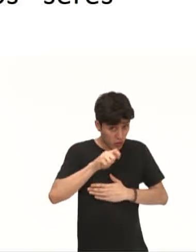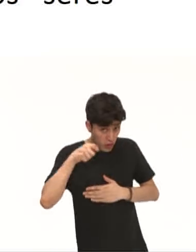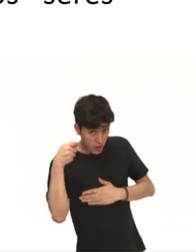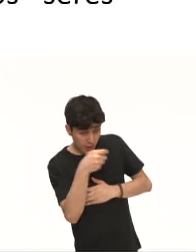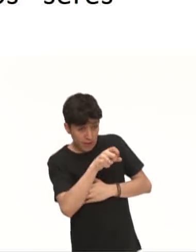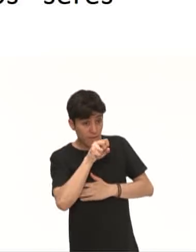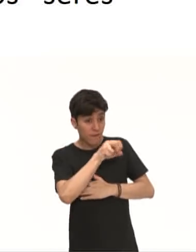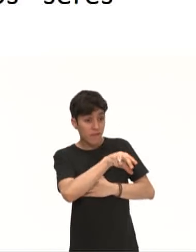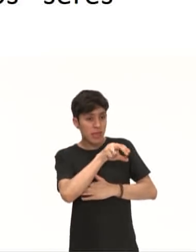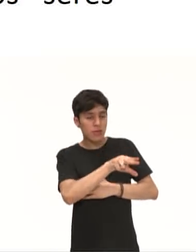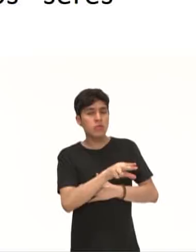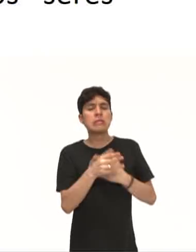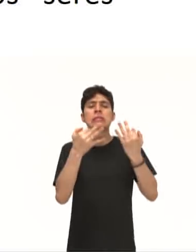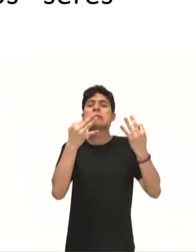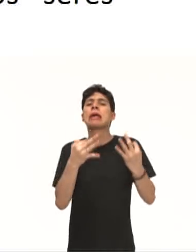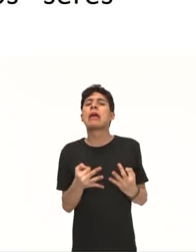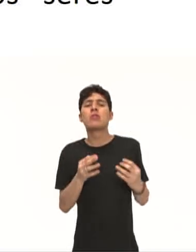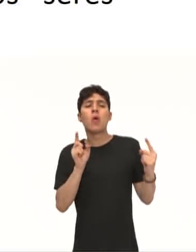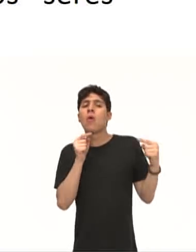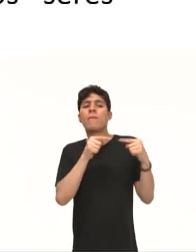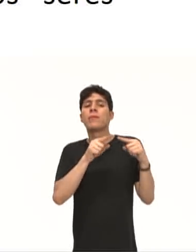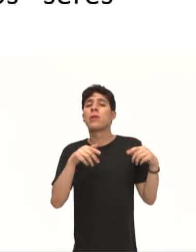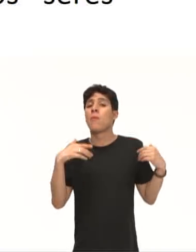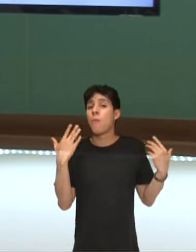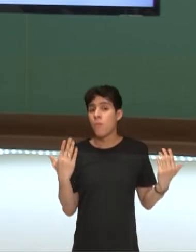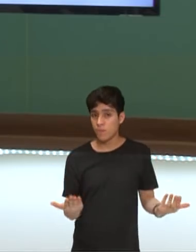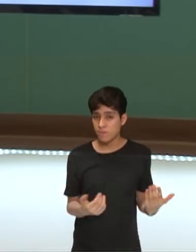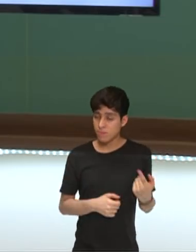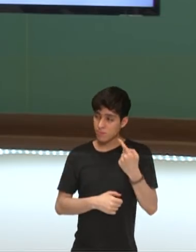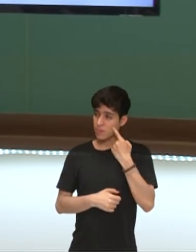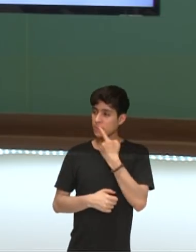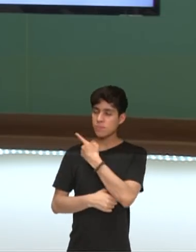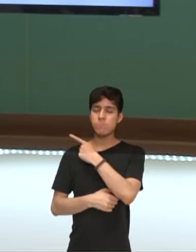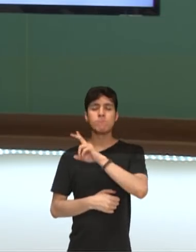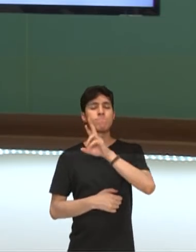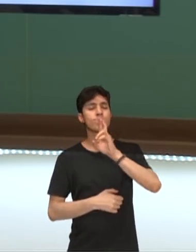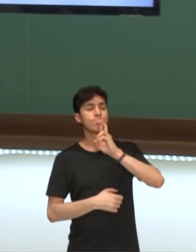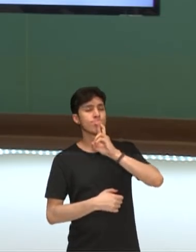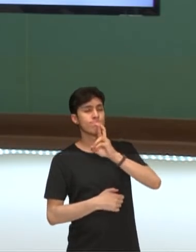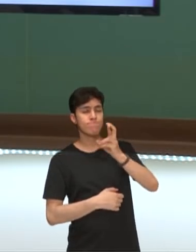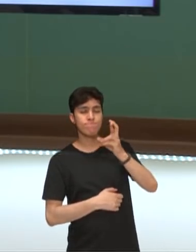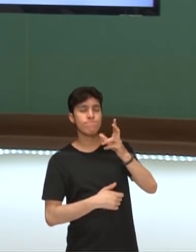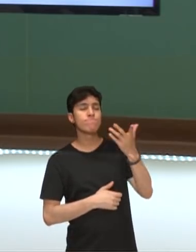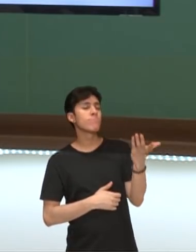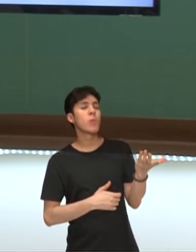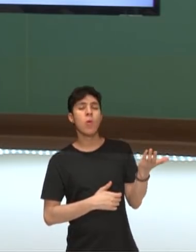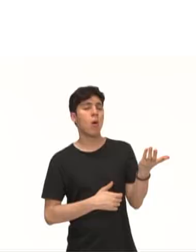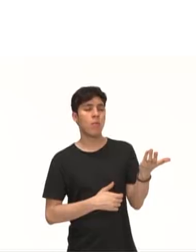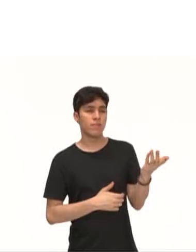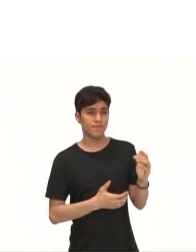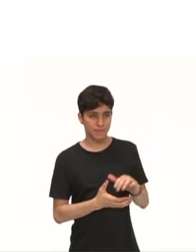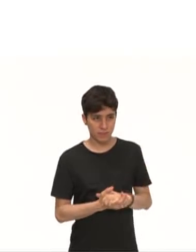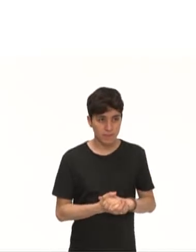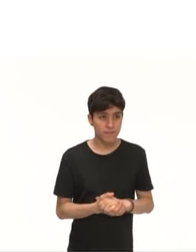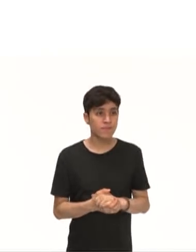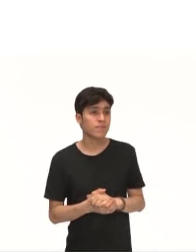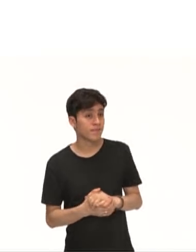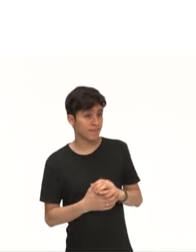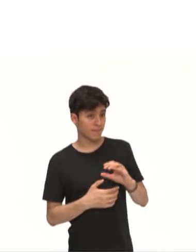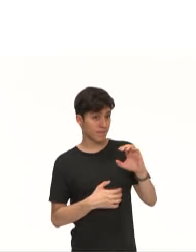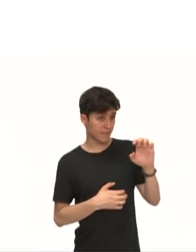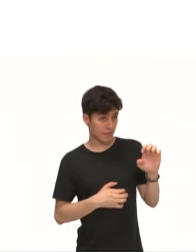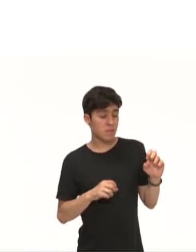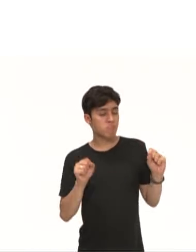é correto afirmar que a nossa resposta está aqui nesse segundo slide, que é, podem desempenhar